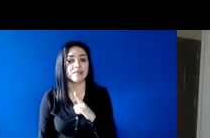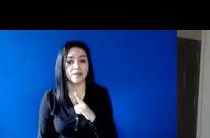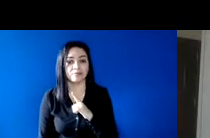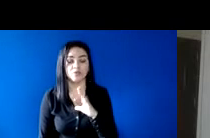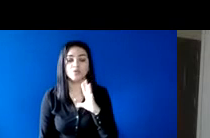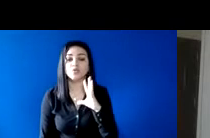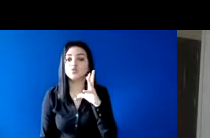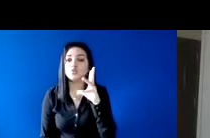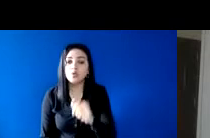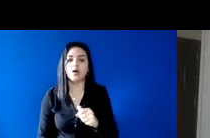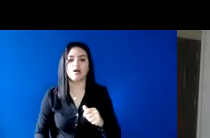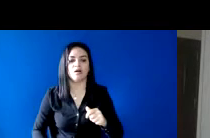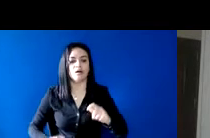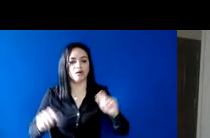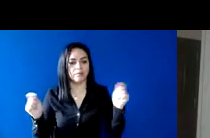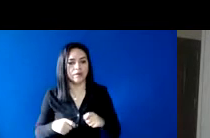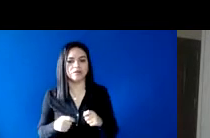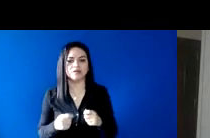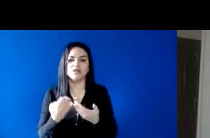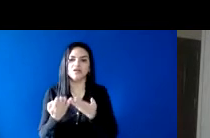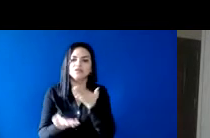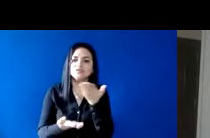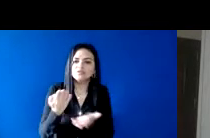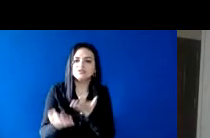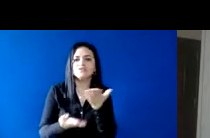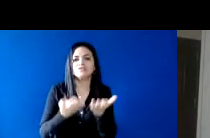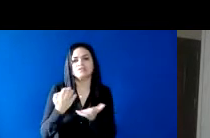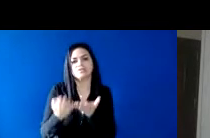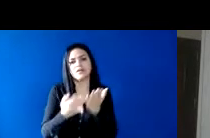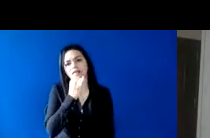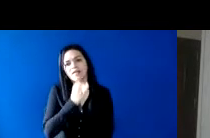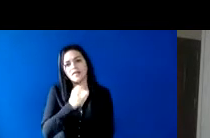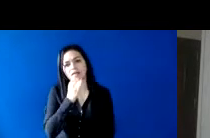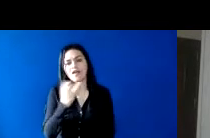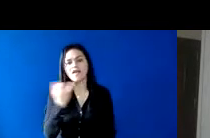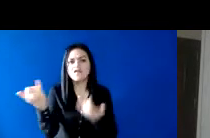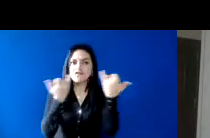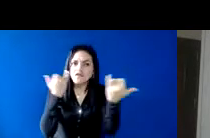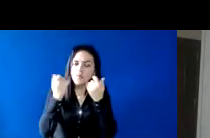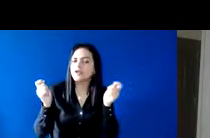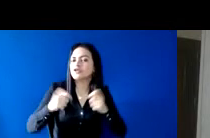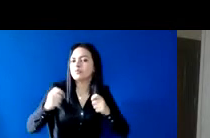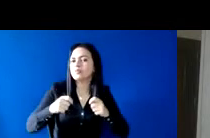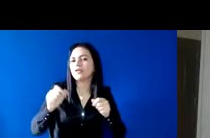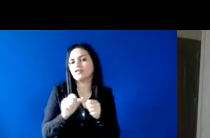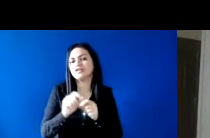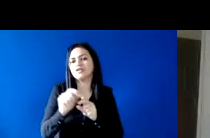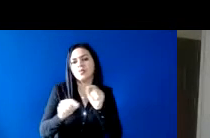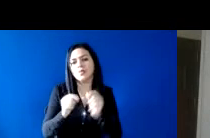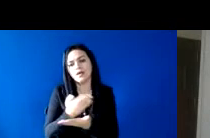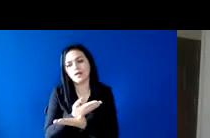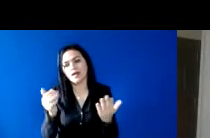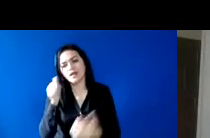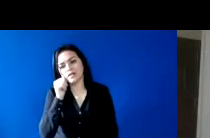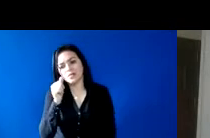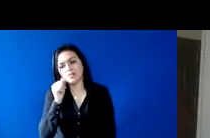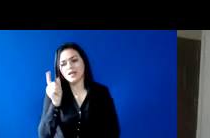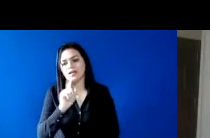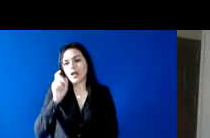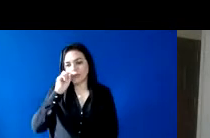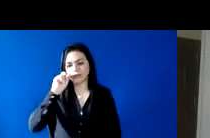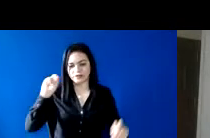toda a condição de informá-las e de poder fazer com que elas não se